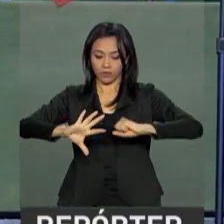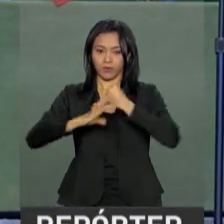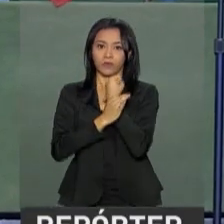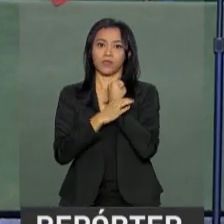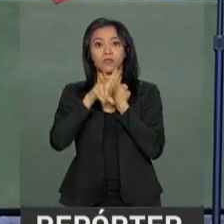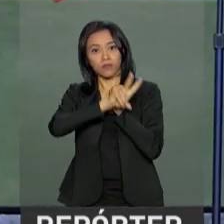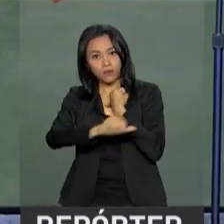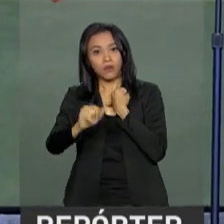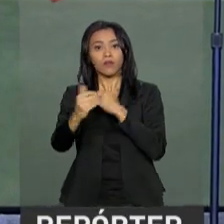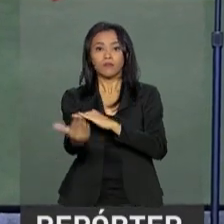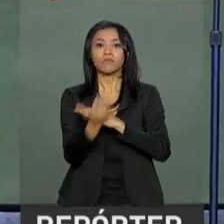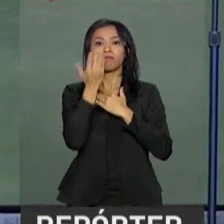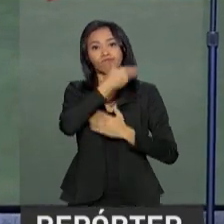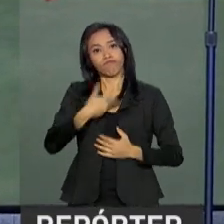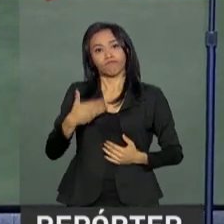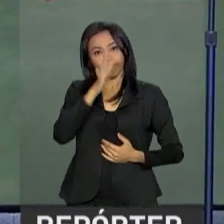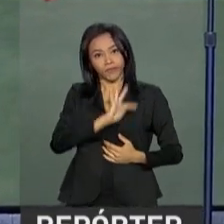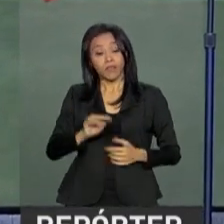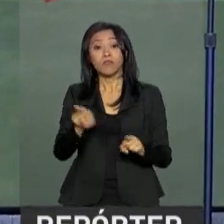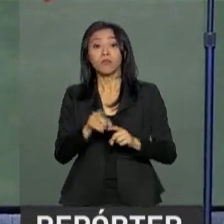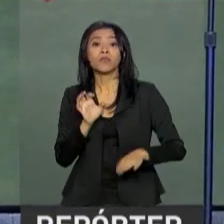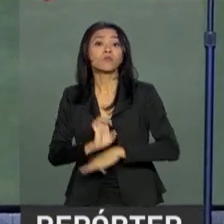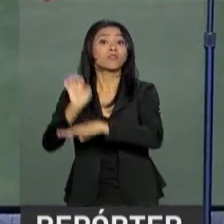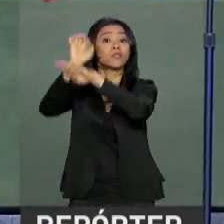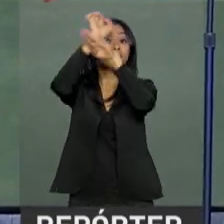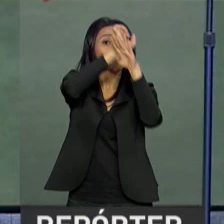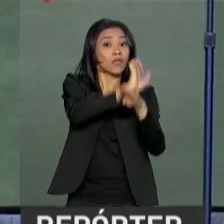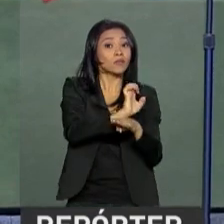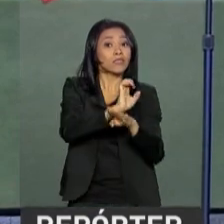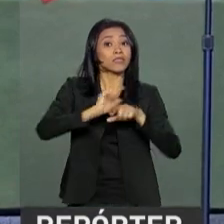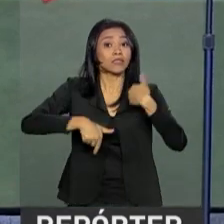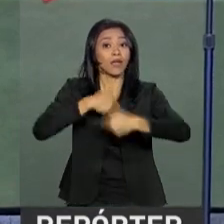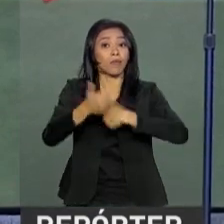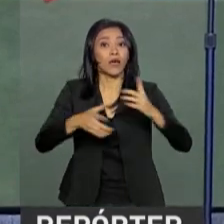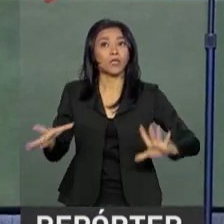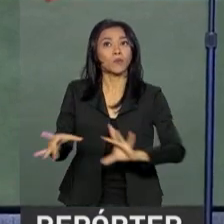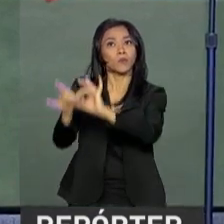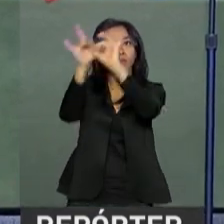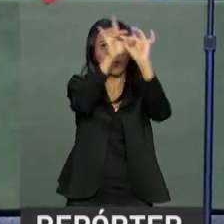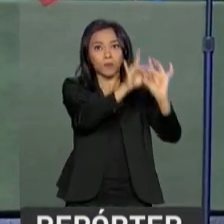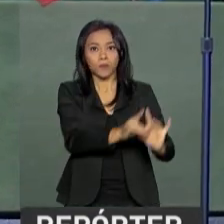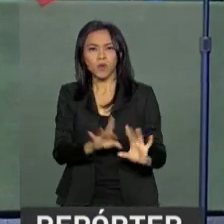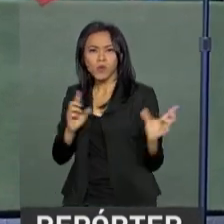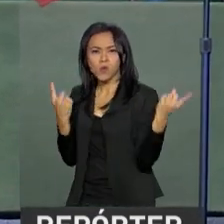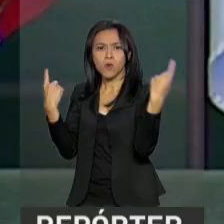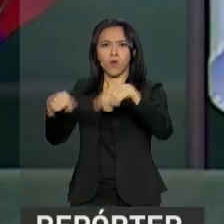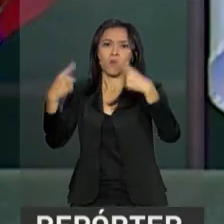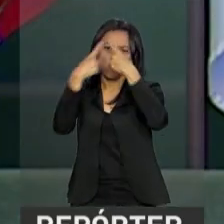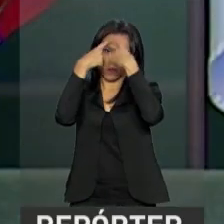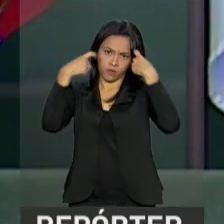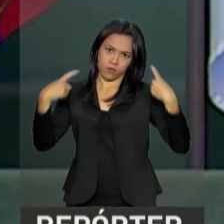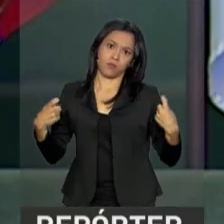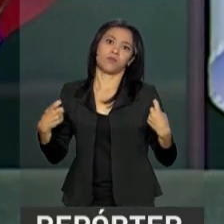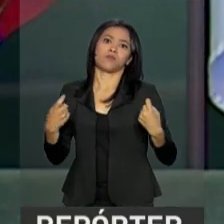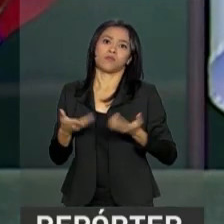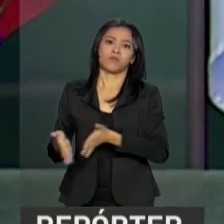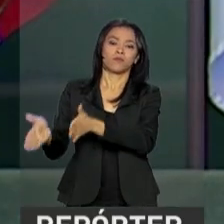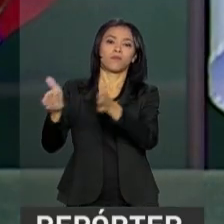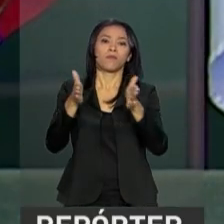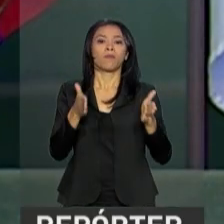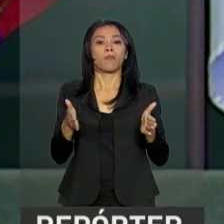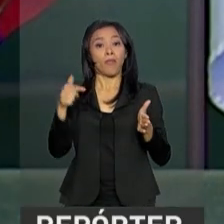que o governo federal e os governos estaduais trabalhem em conjunto no combate à violência esta é uma palavra